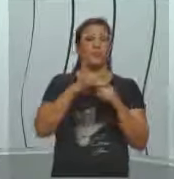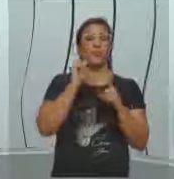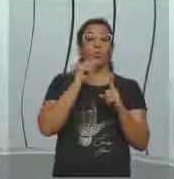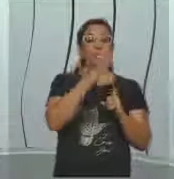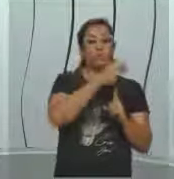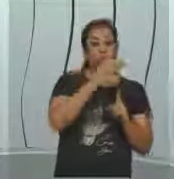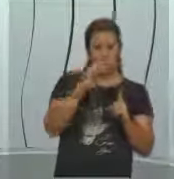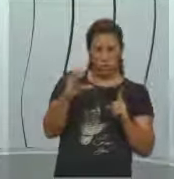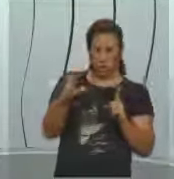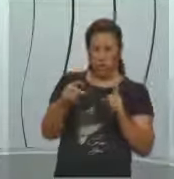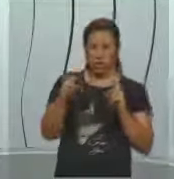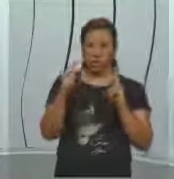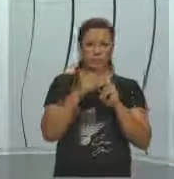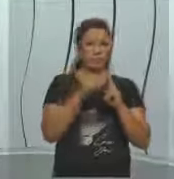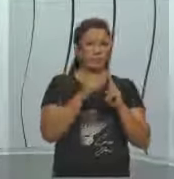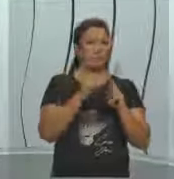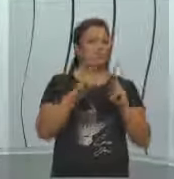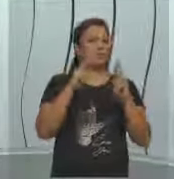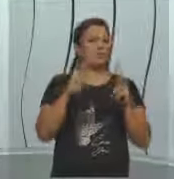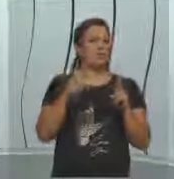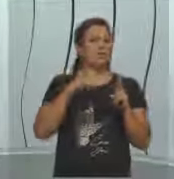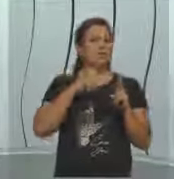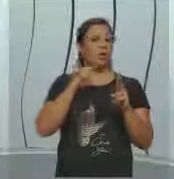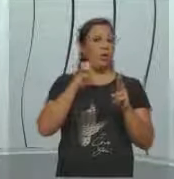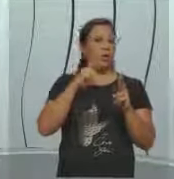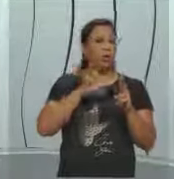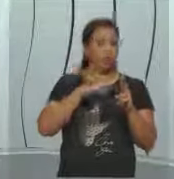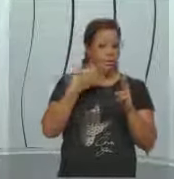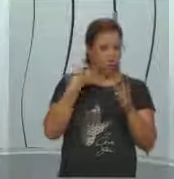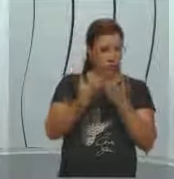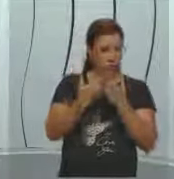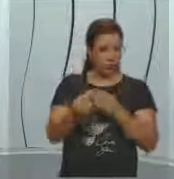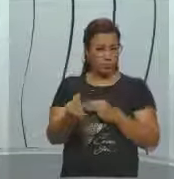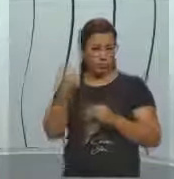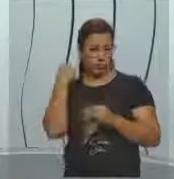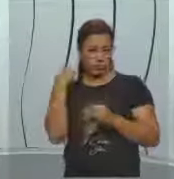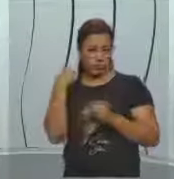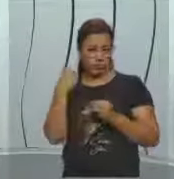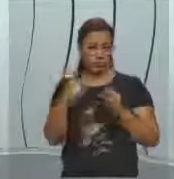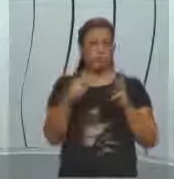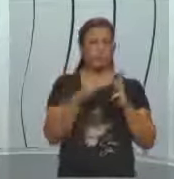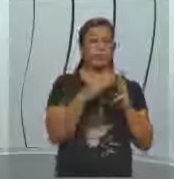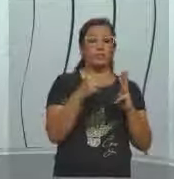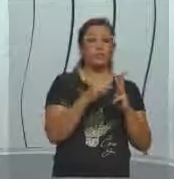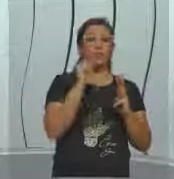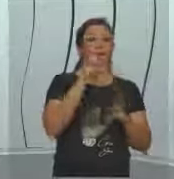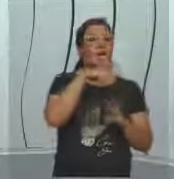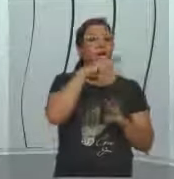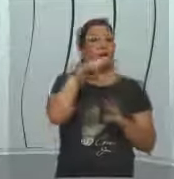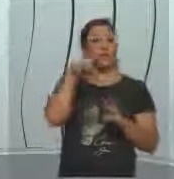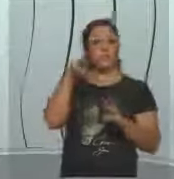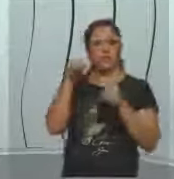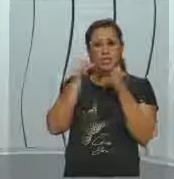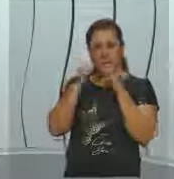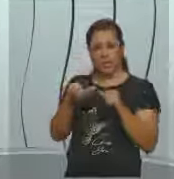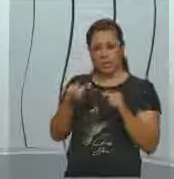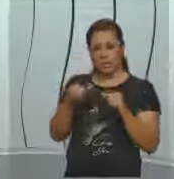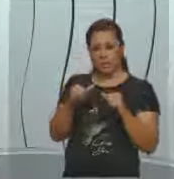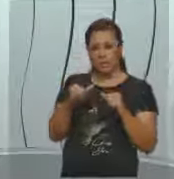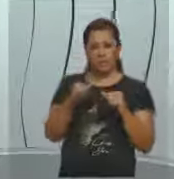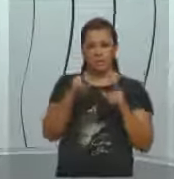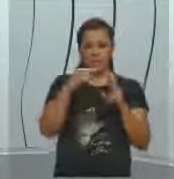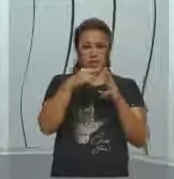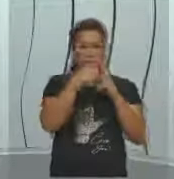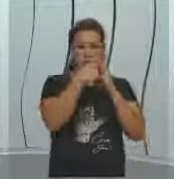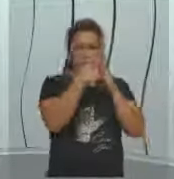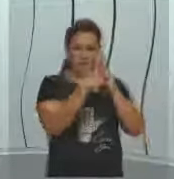elétrica, diferença de potencial, que a gente falou na aula anterior, e resistência elétrica. A gente junta essas